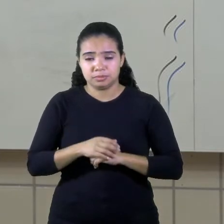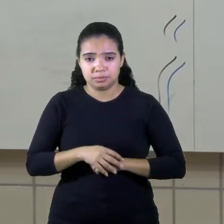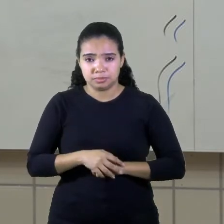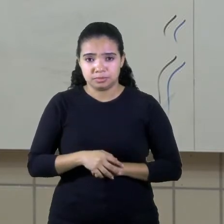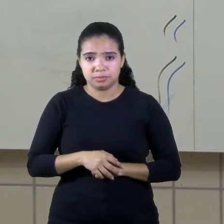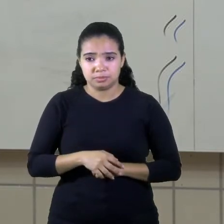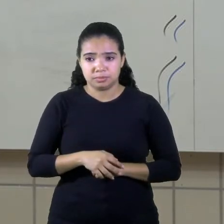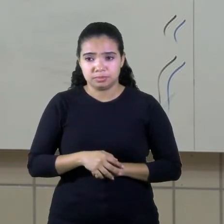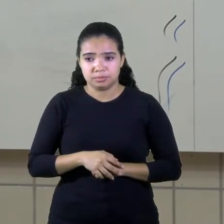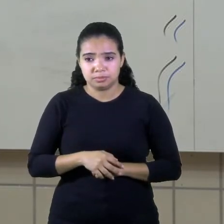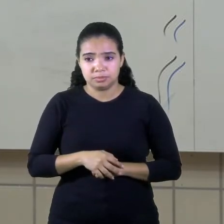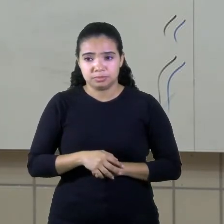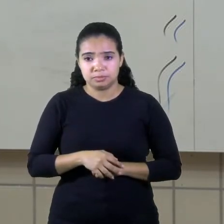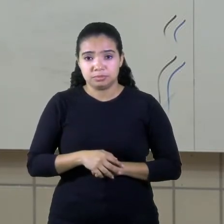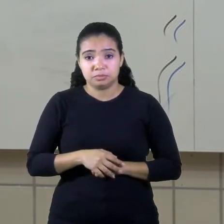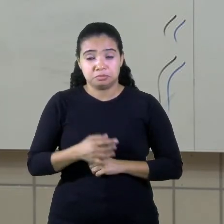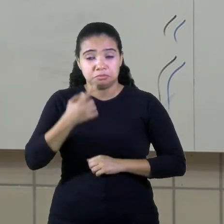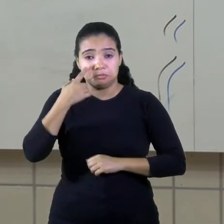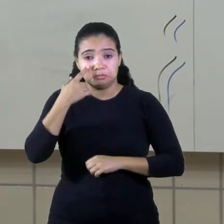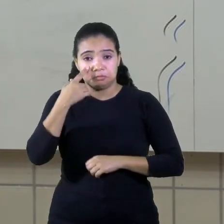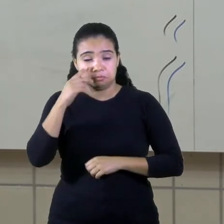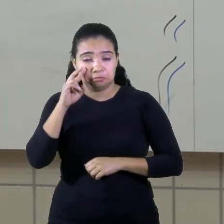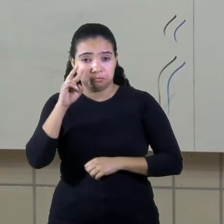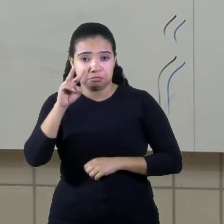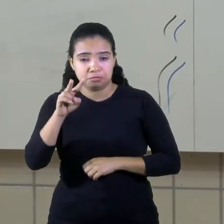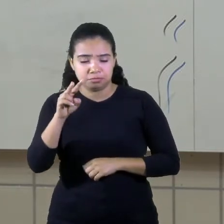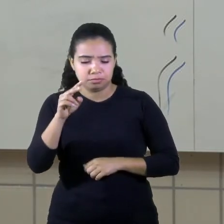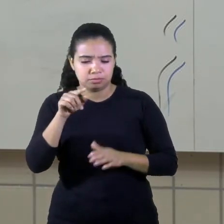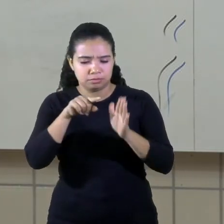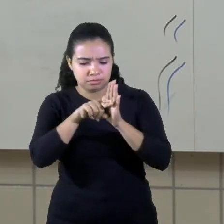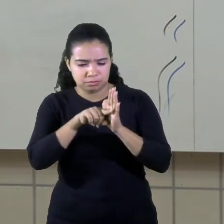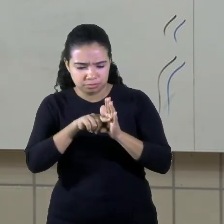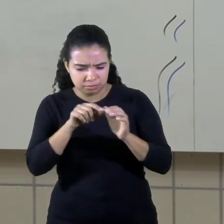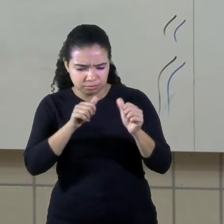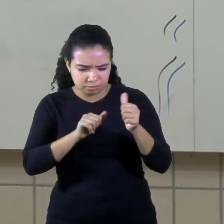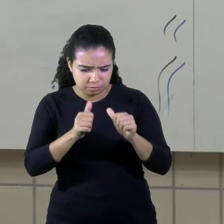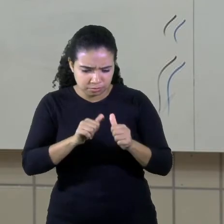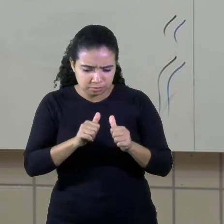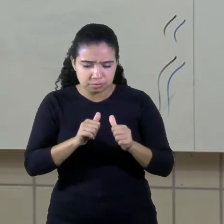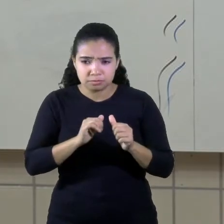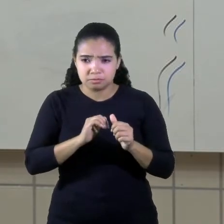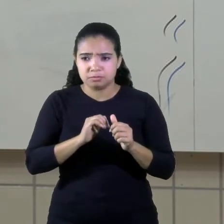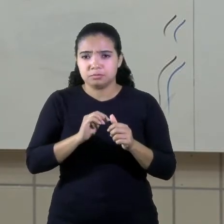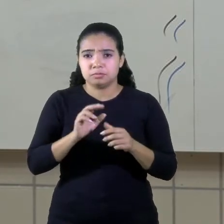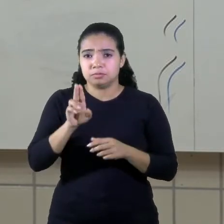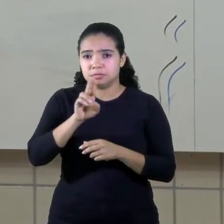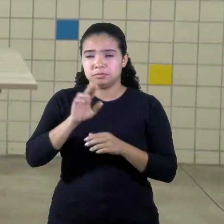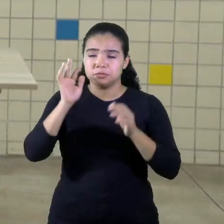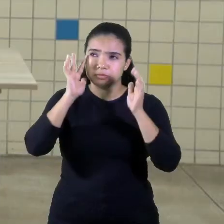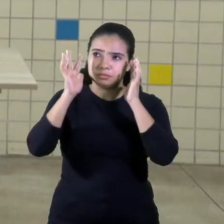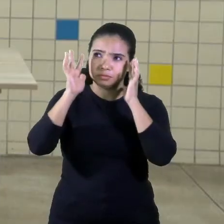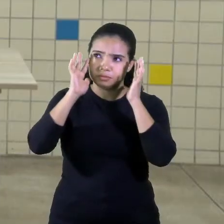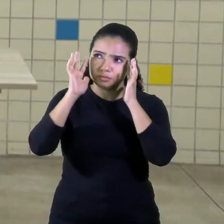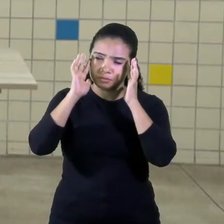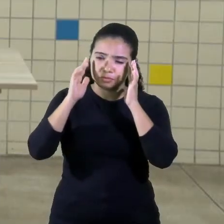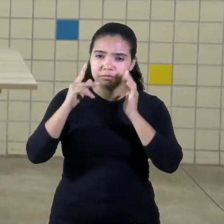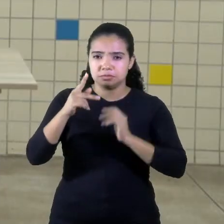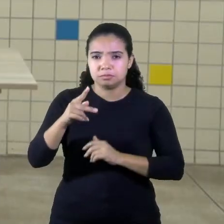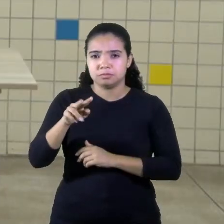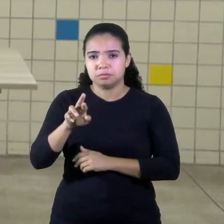Bom, de cara, eu vou analisar essas frações. Eu vou usar um pensamento de